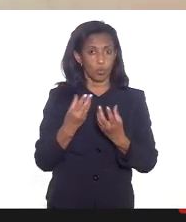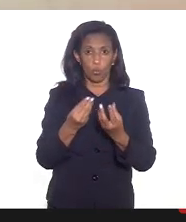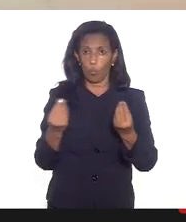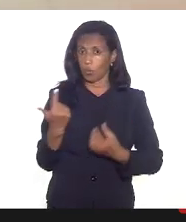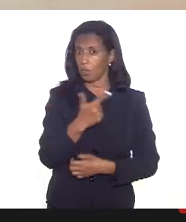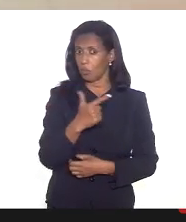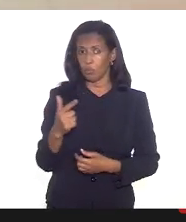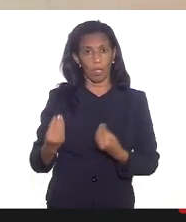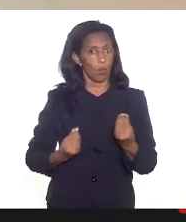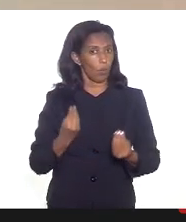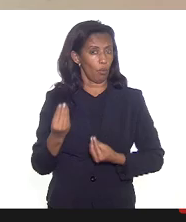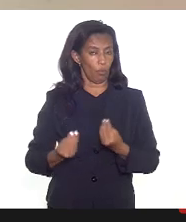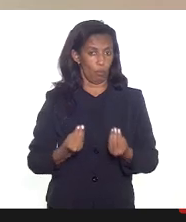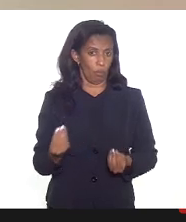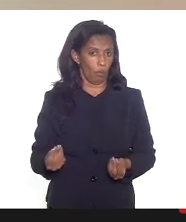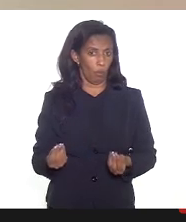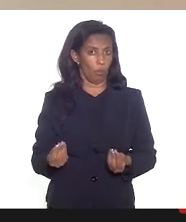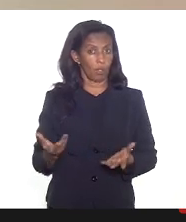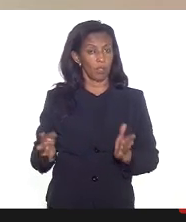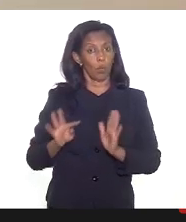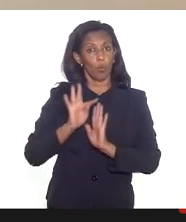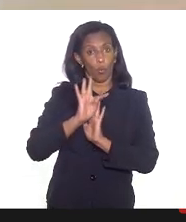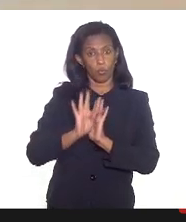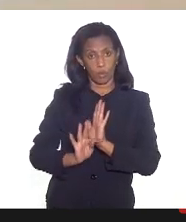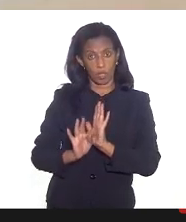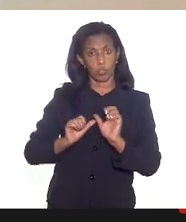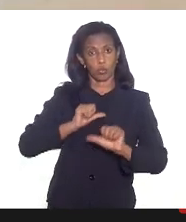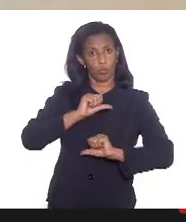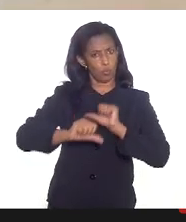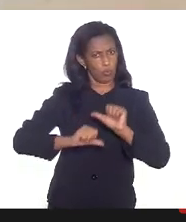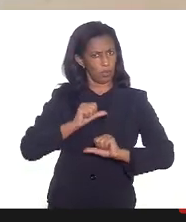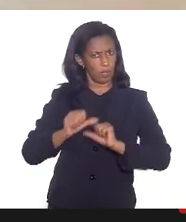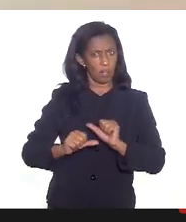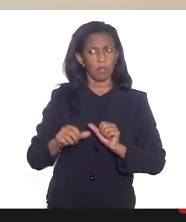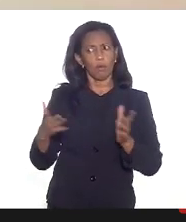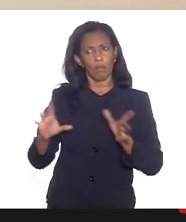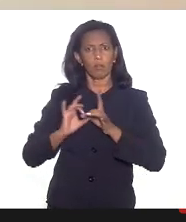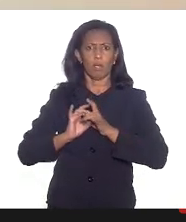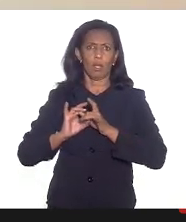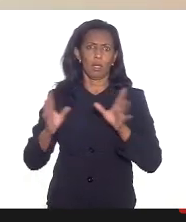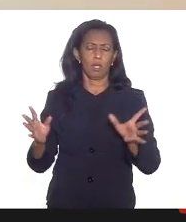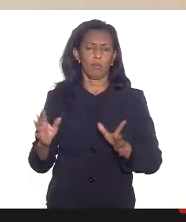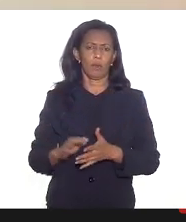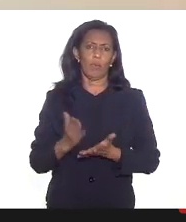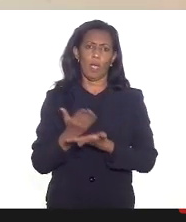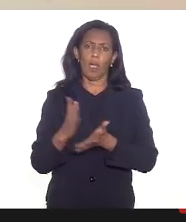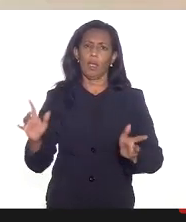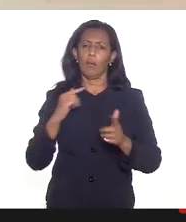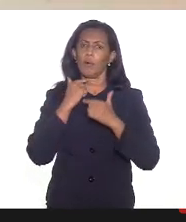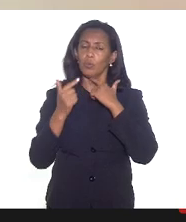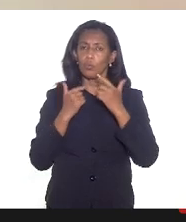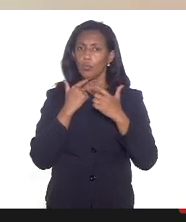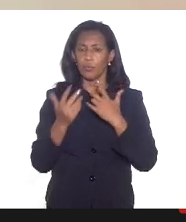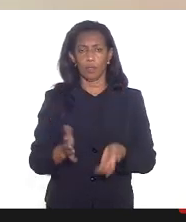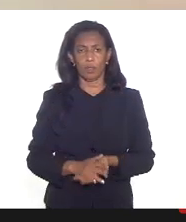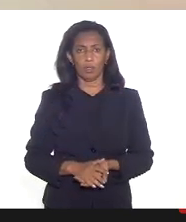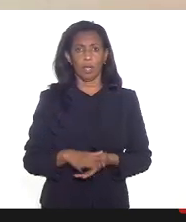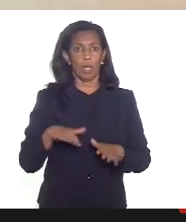condições Então como a mudança do texto isso Vai facilitar ele municípios eles acabam chupando também não é dúvida assim como a população